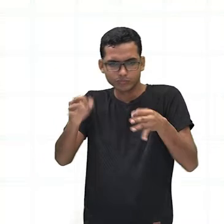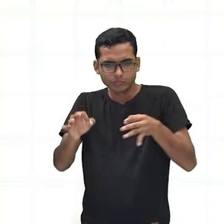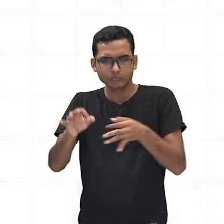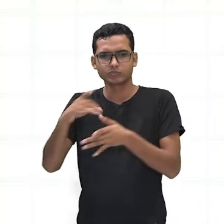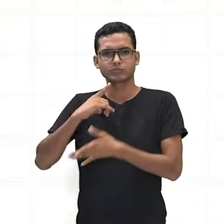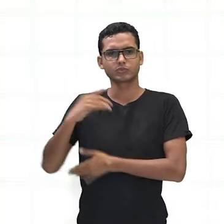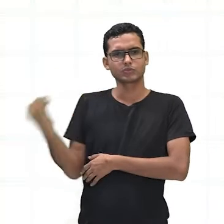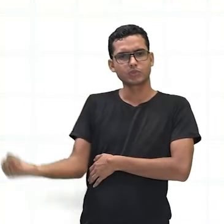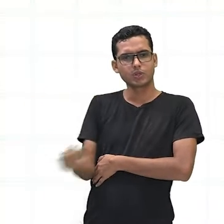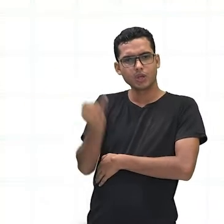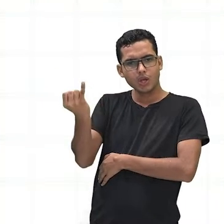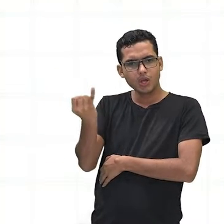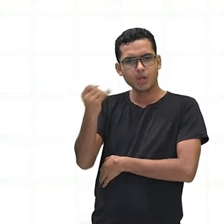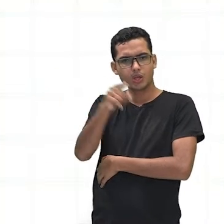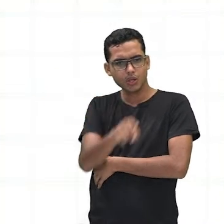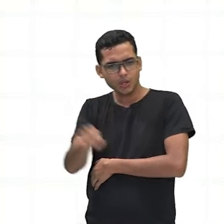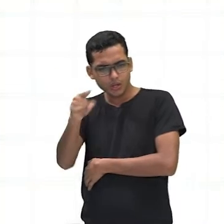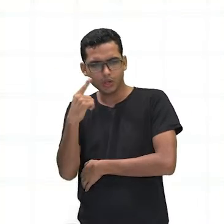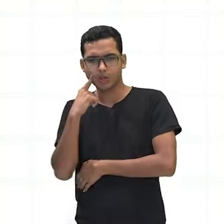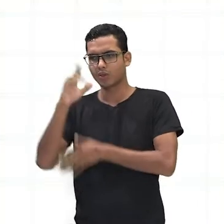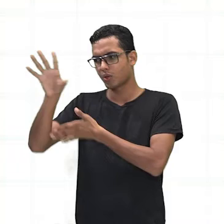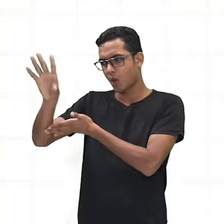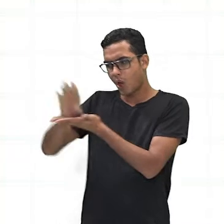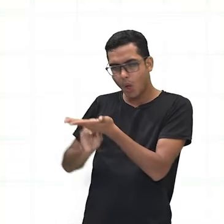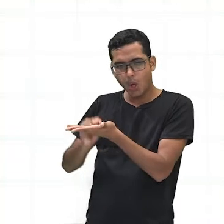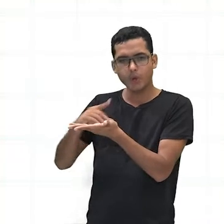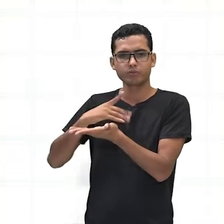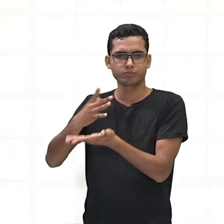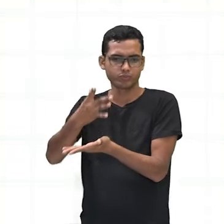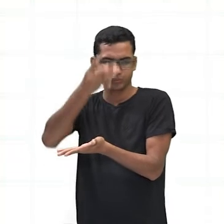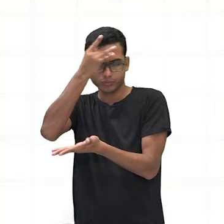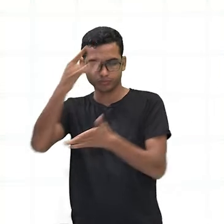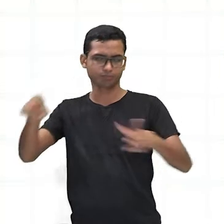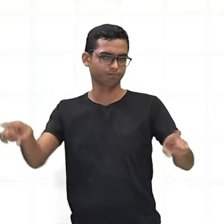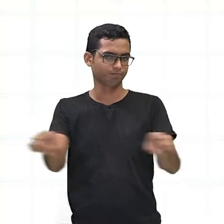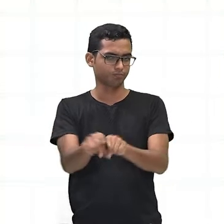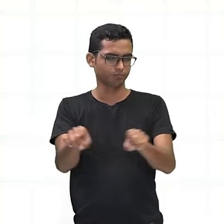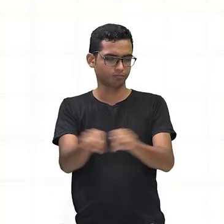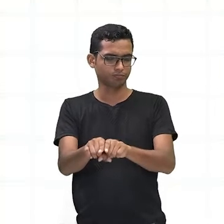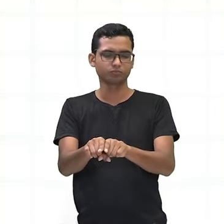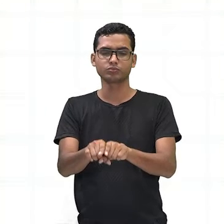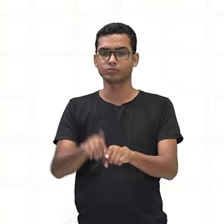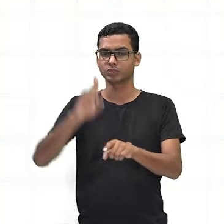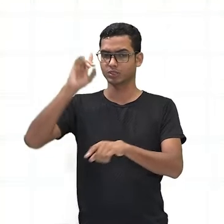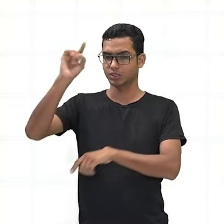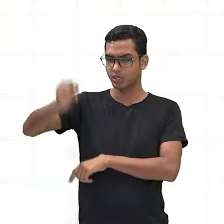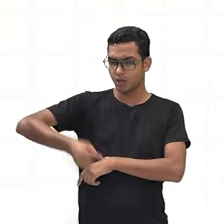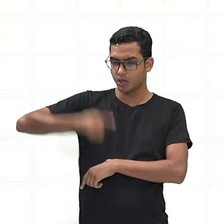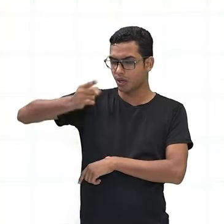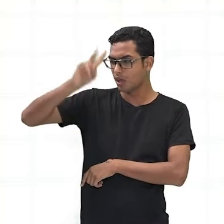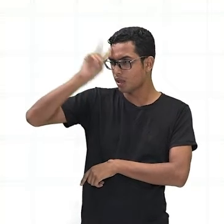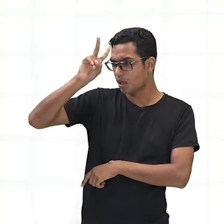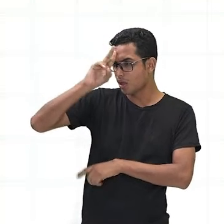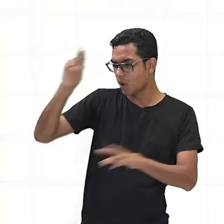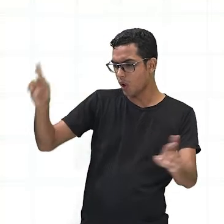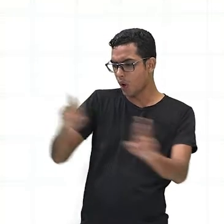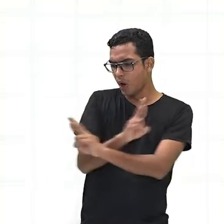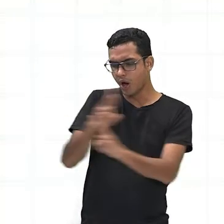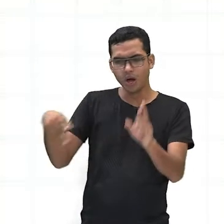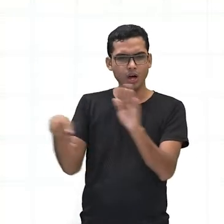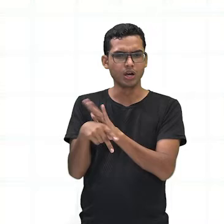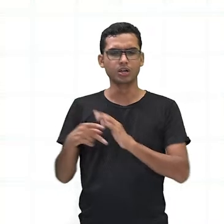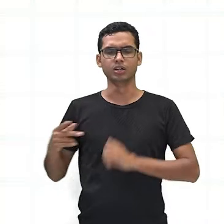vocês anotem e deixem guardado aí no caderno de vocês, para lembrar qual é a relação entre os